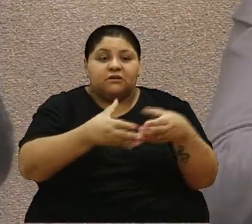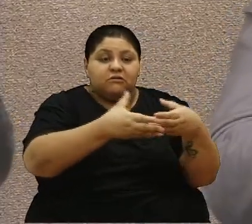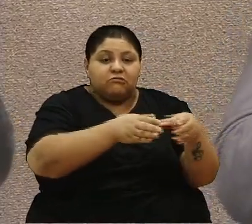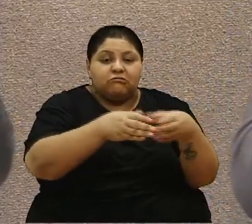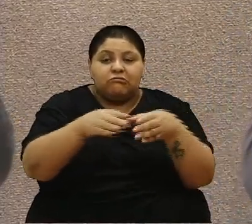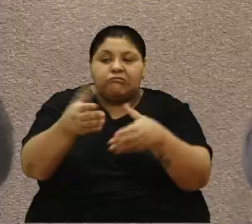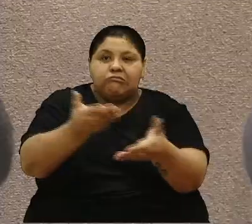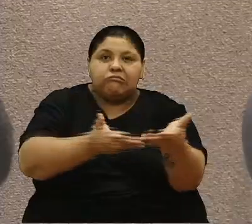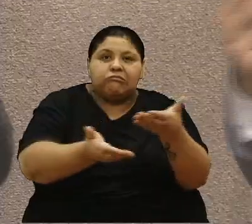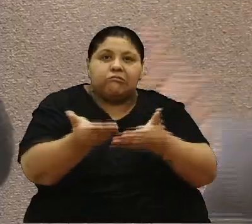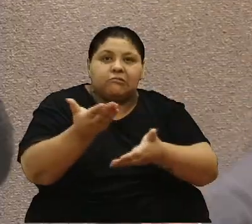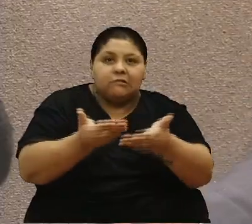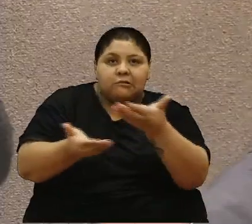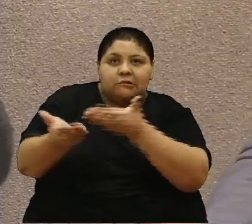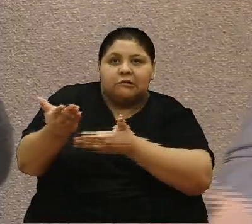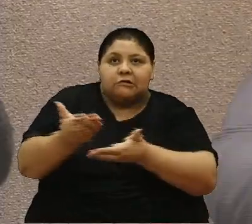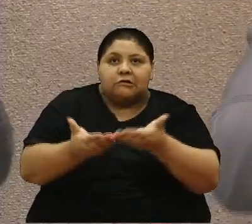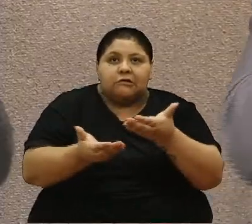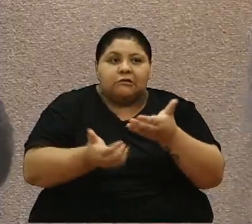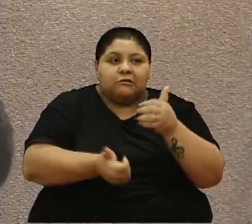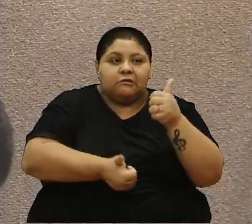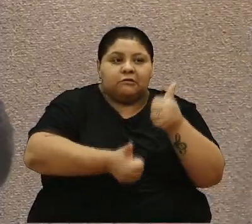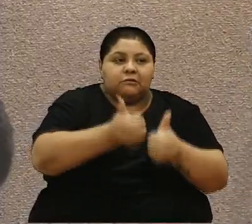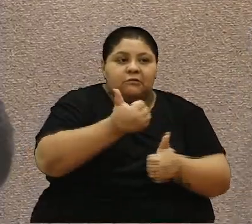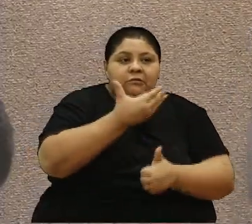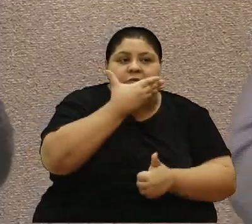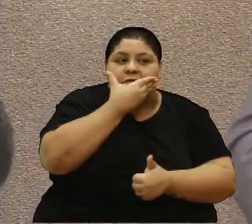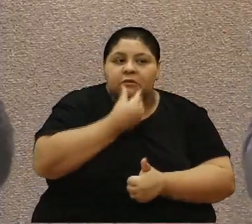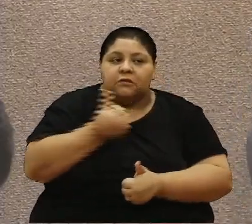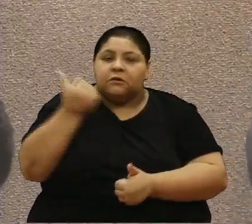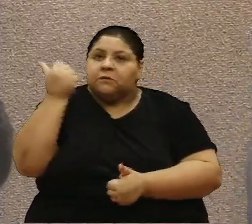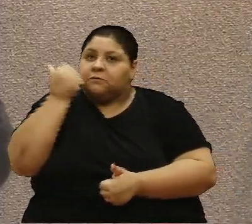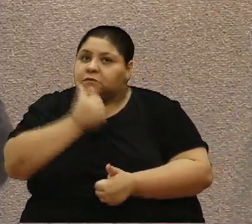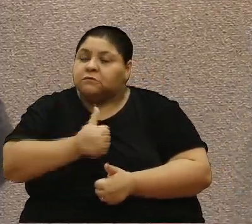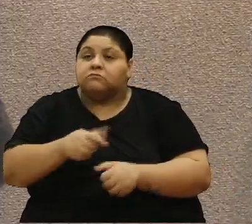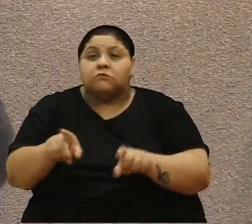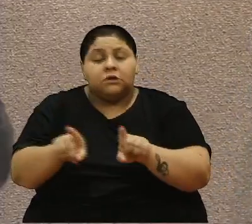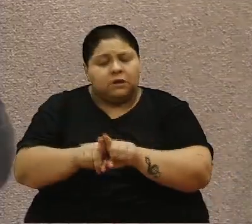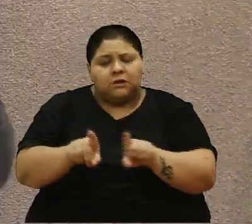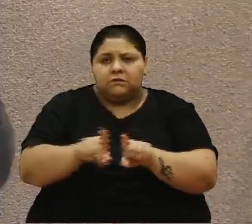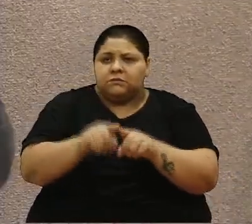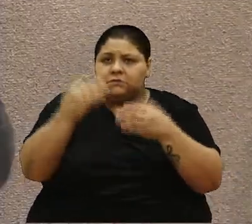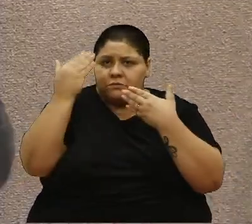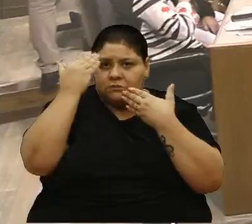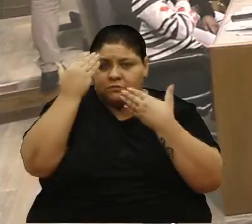harmonia, tanto o futebol feminino quanto o futebol masculino. Muito obrigado, presidente.